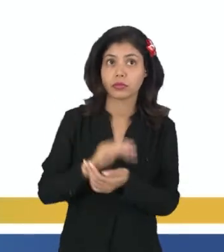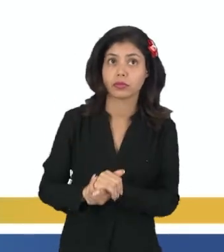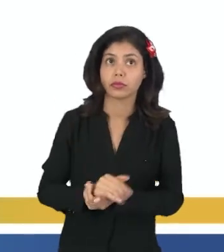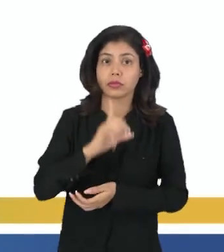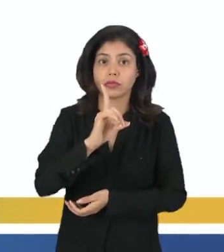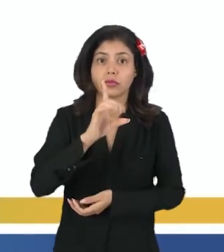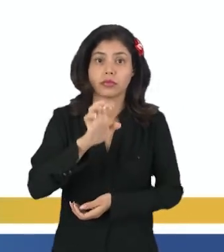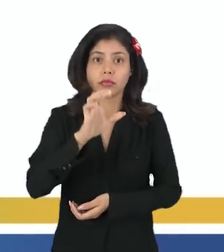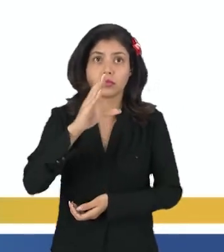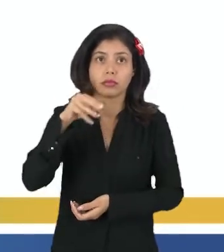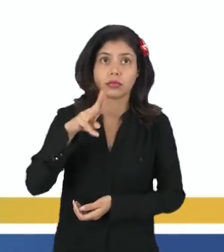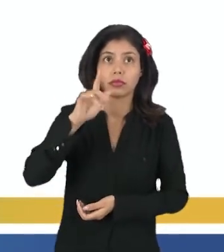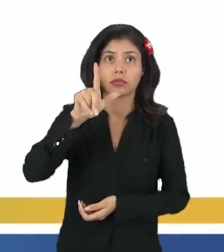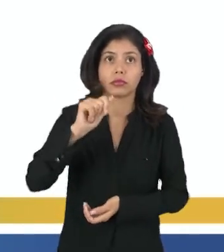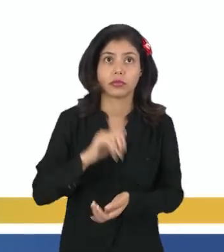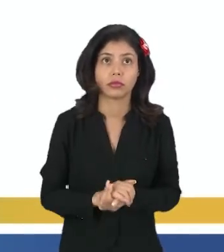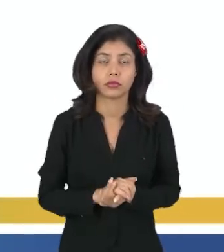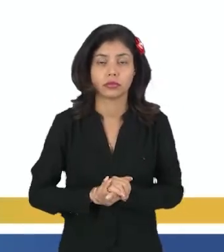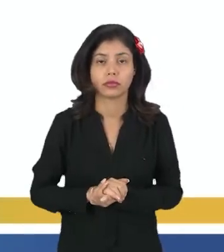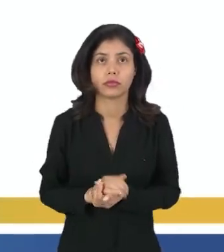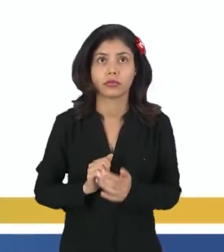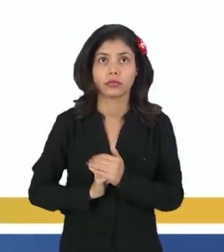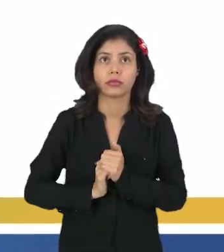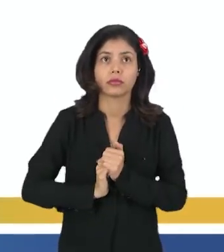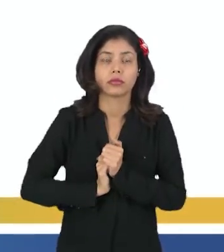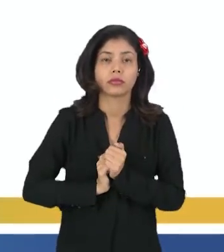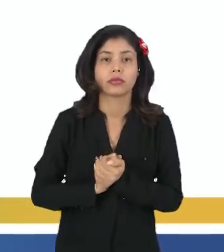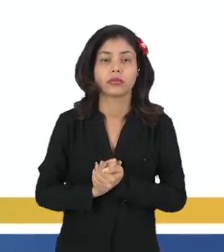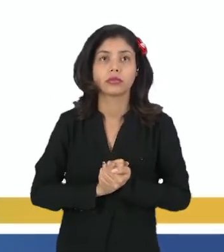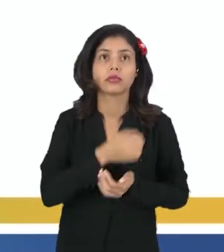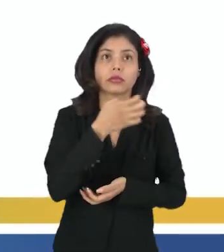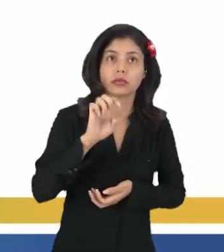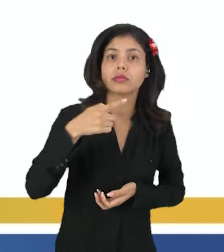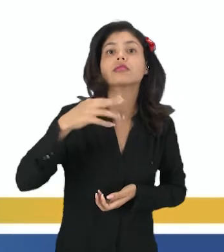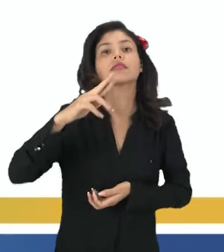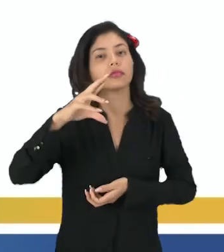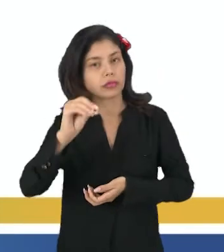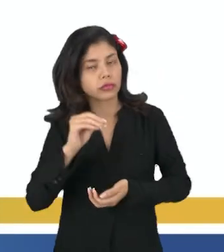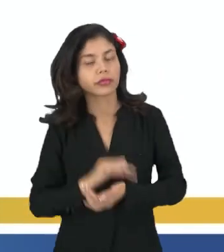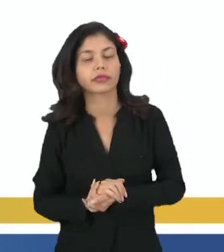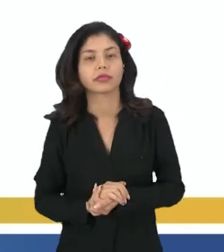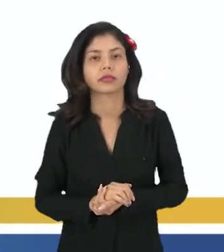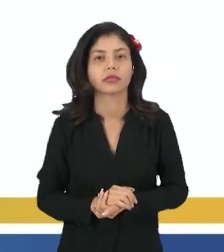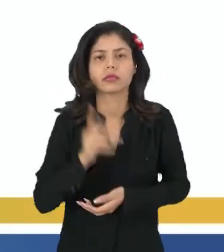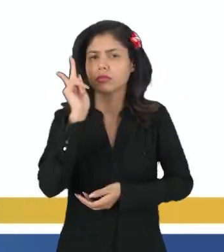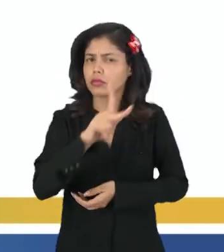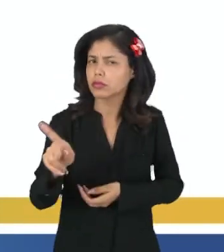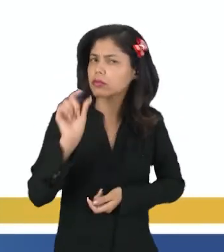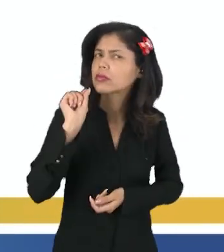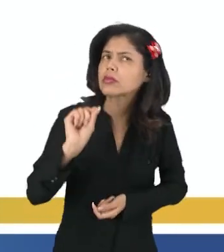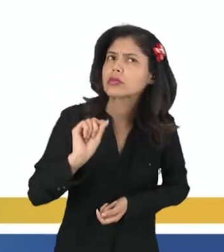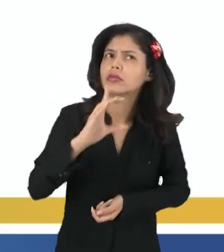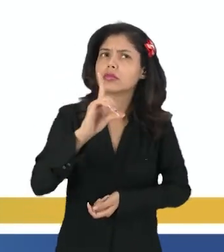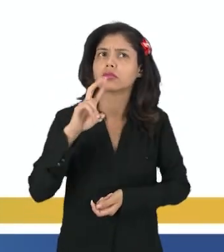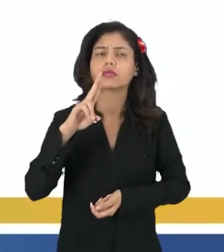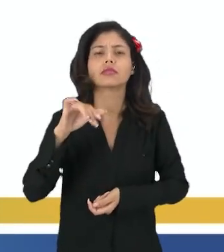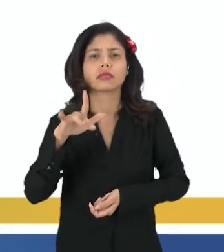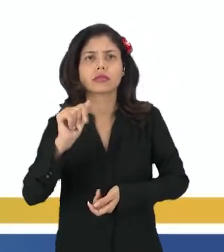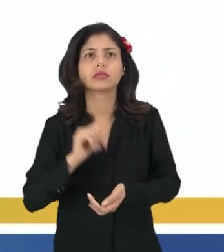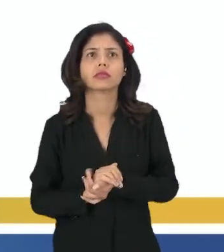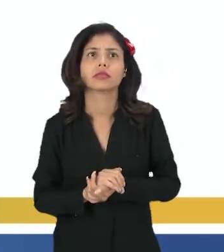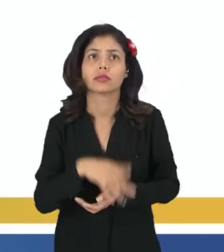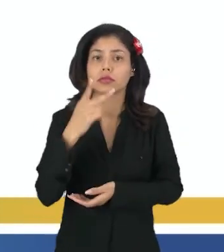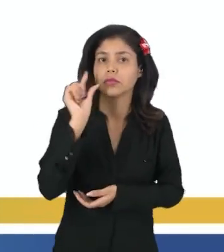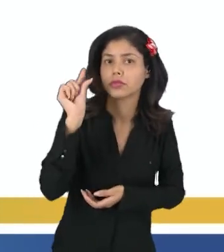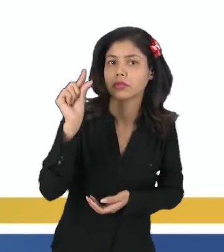exemplo bem direcionado aos raça nós estamos Desce mais exatos né começa o que que é decimal exato né